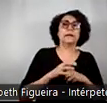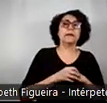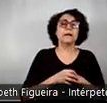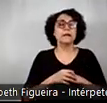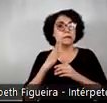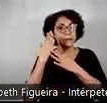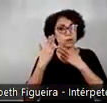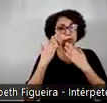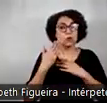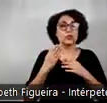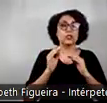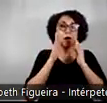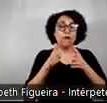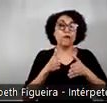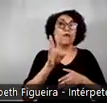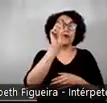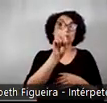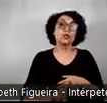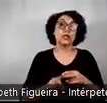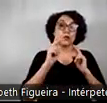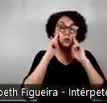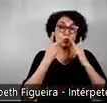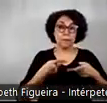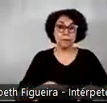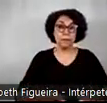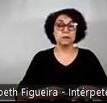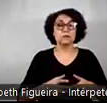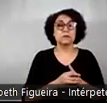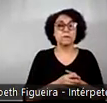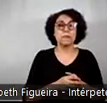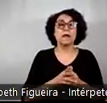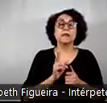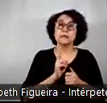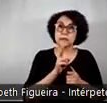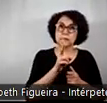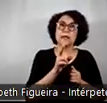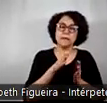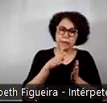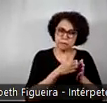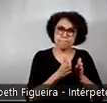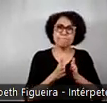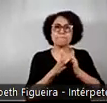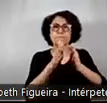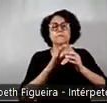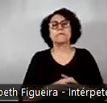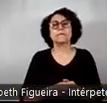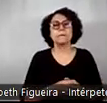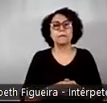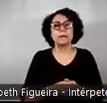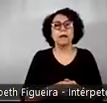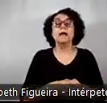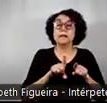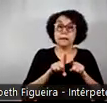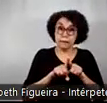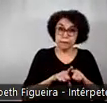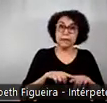Gerais. Então, eu sempre vou voltando nessas discussões por esse viés. Entre outras pesquisas acadêmicas também que eu